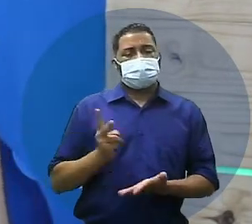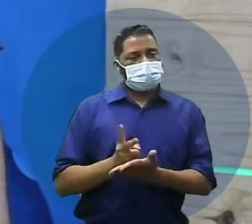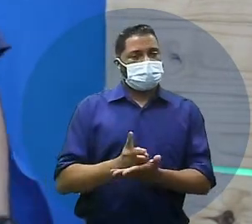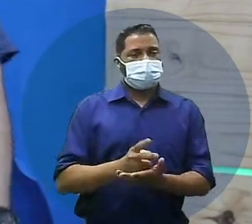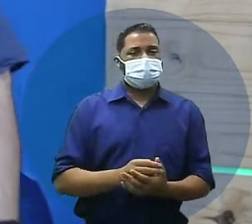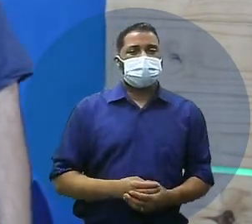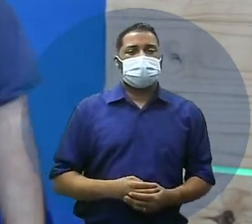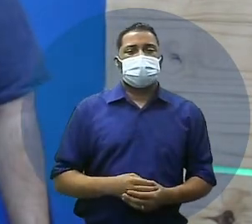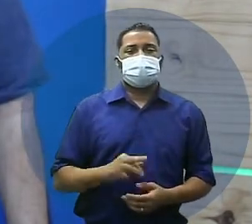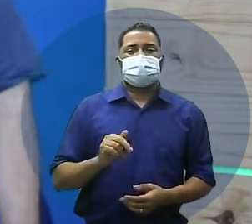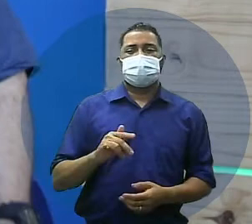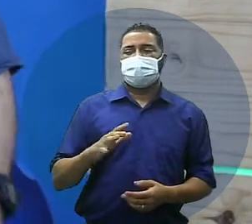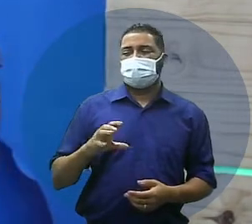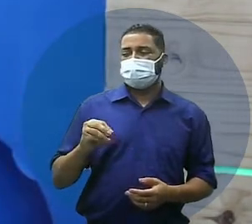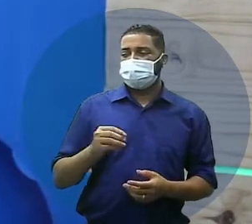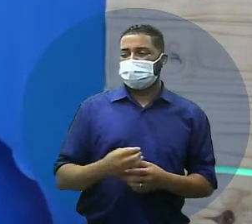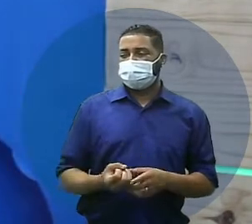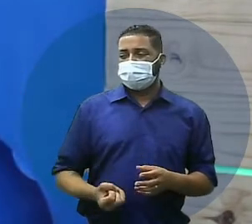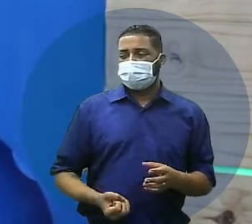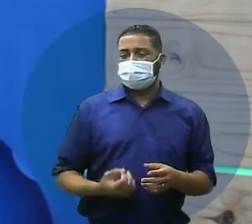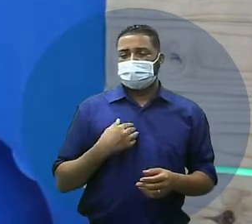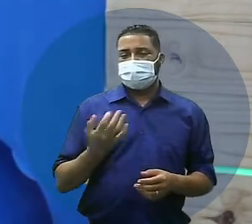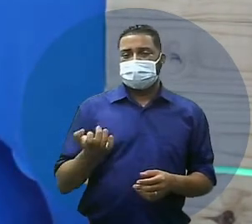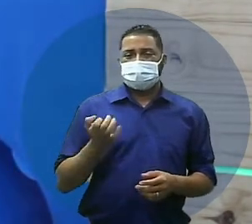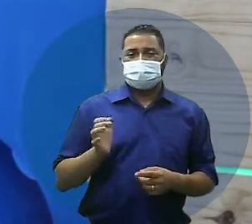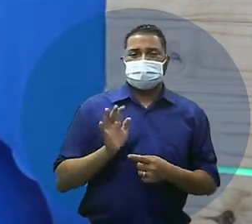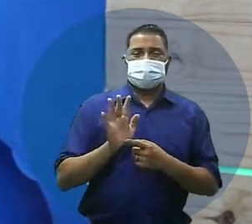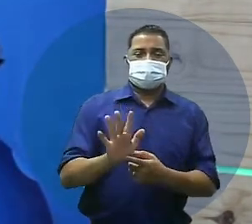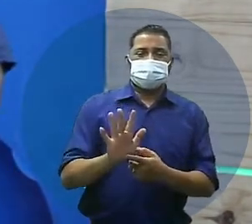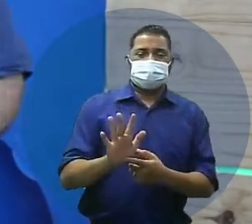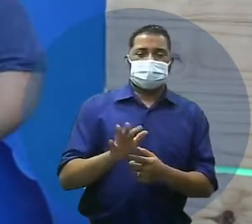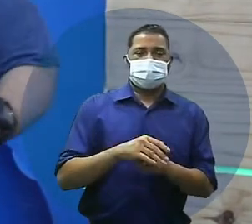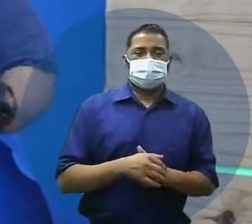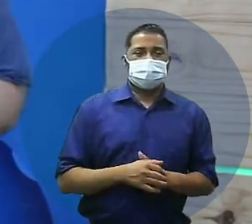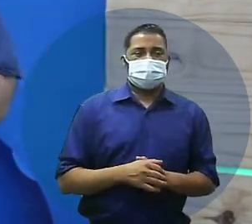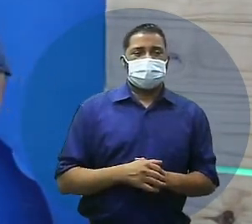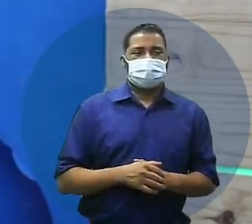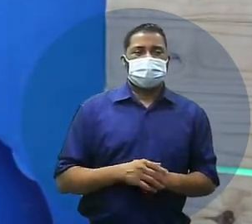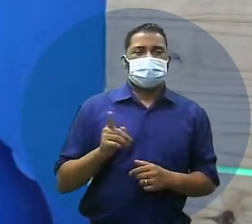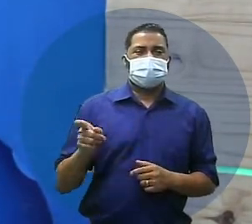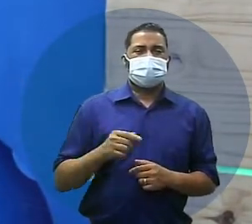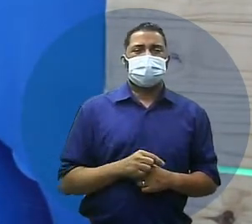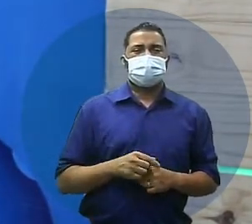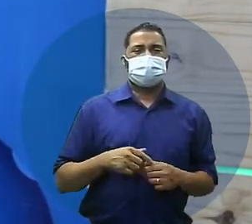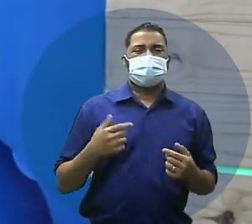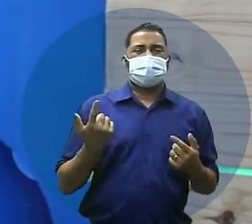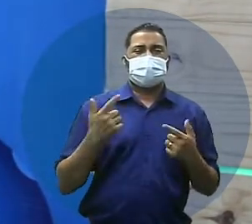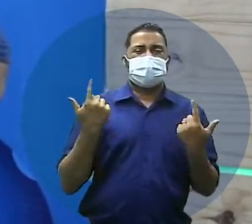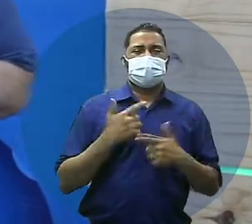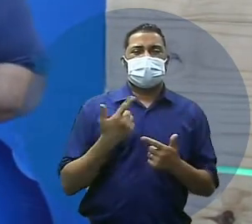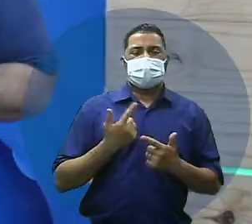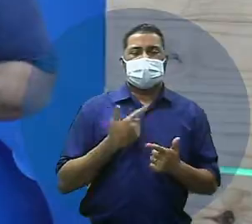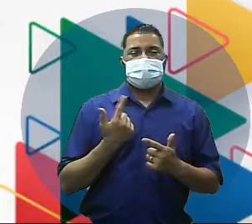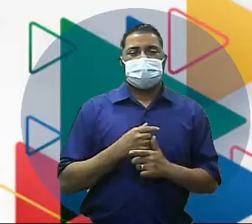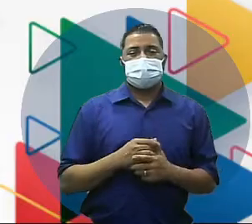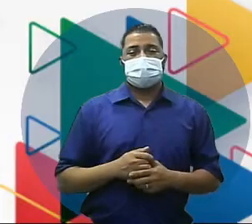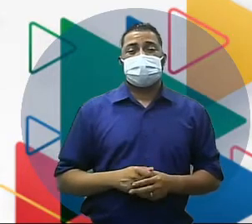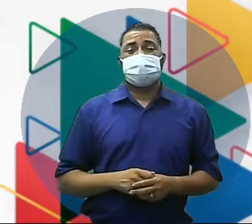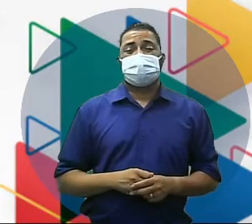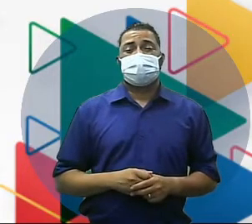lá. Robertão, você não pode... Cara, eu criei uma câmera aqui mostrando o Robertão. Ele tá rachando o bico ali do